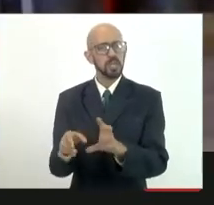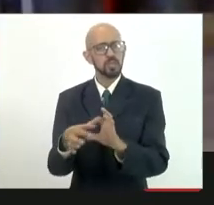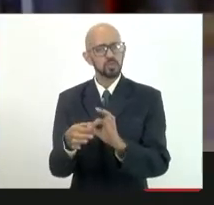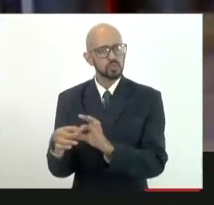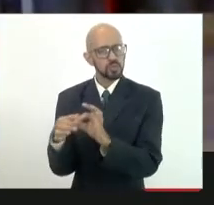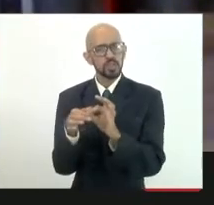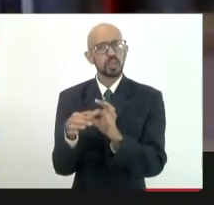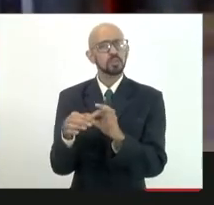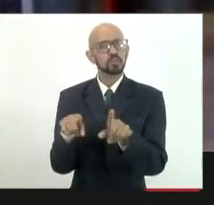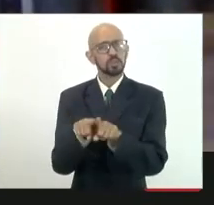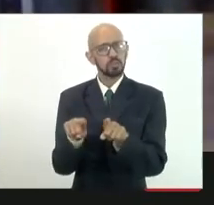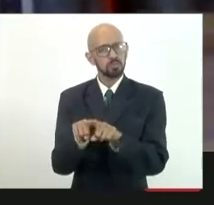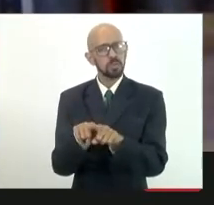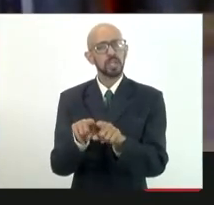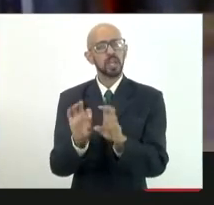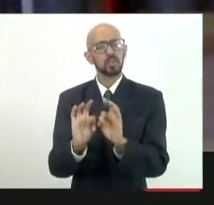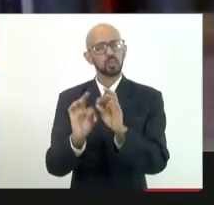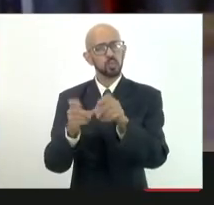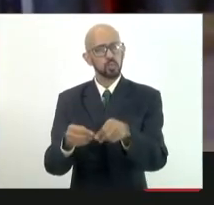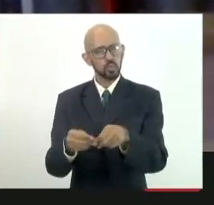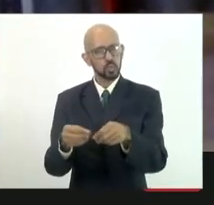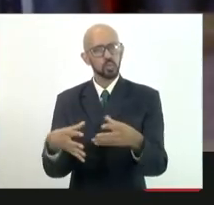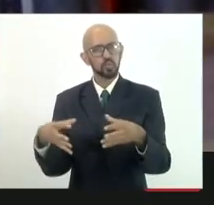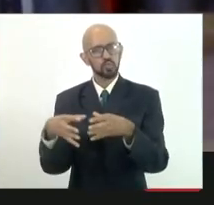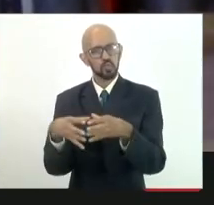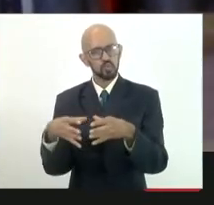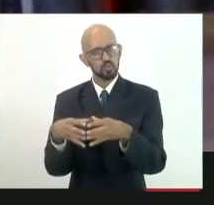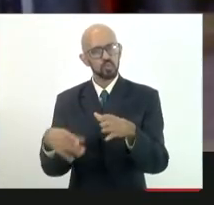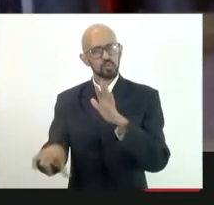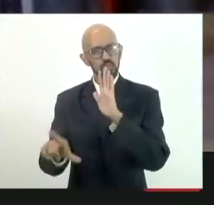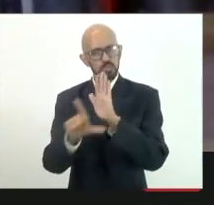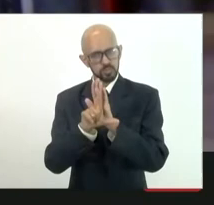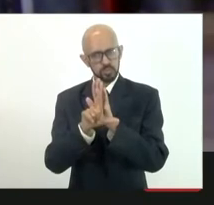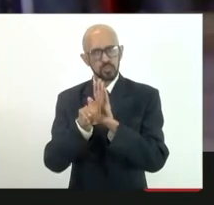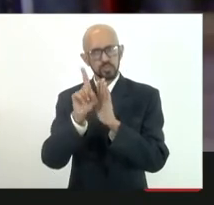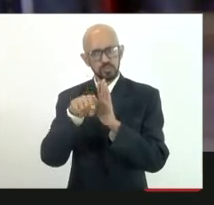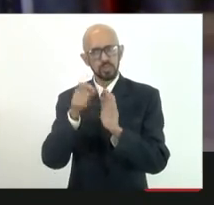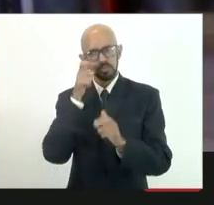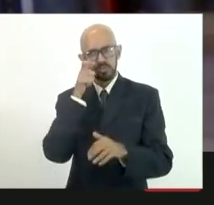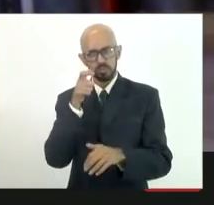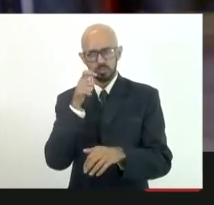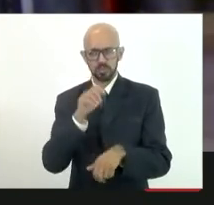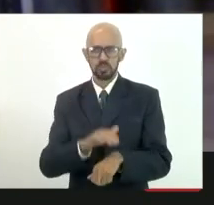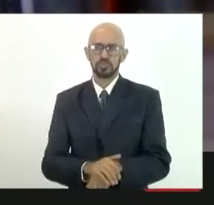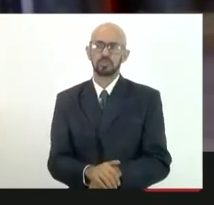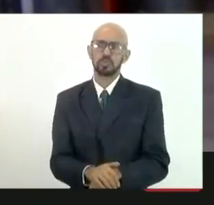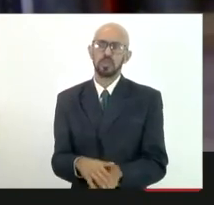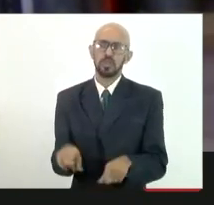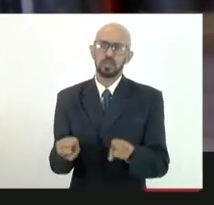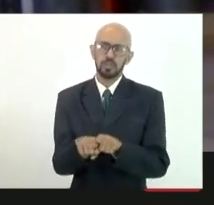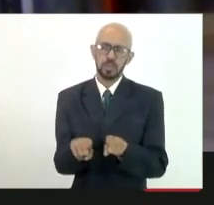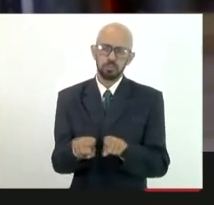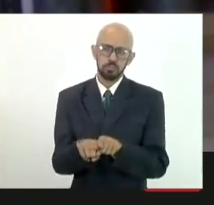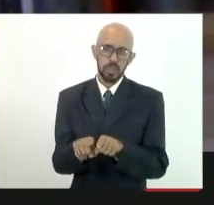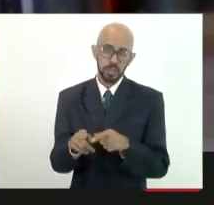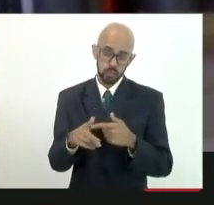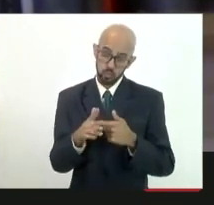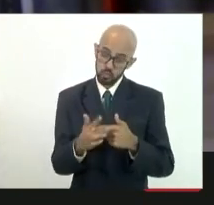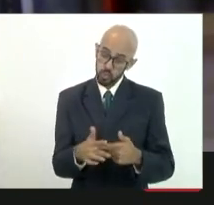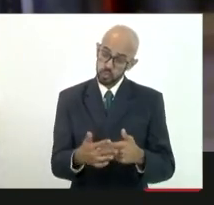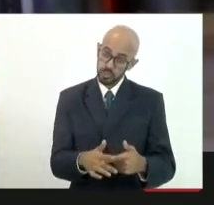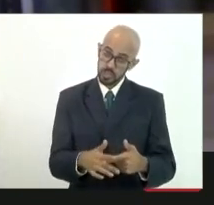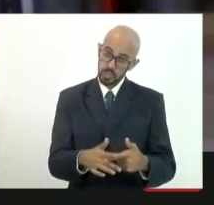esse conjunto da legislação poderia ser interessante. No campo da reparação, de fato, eu